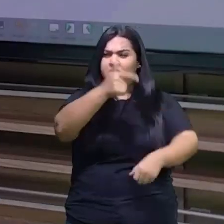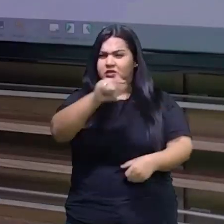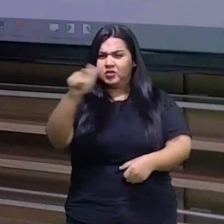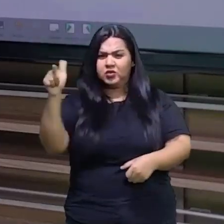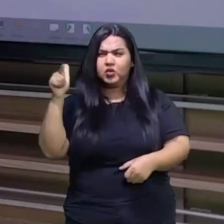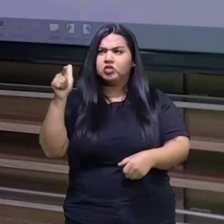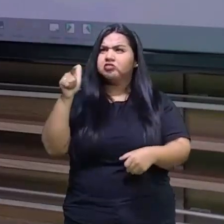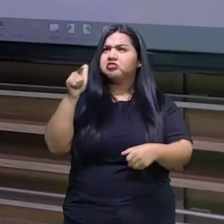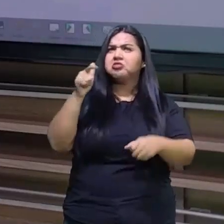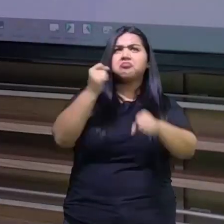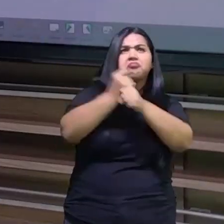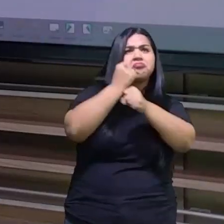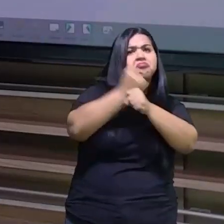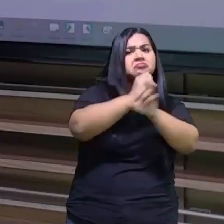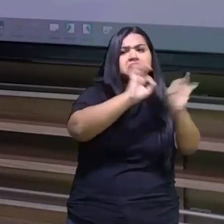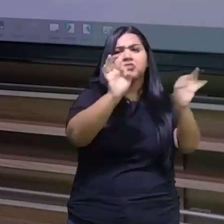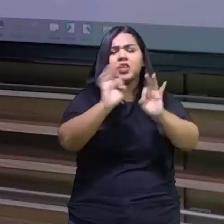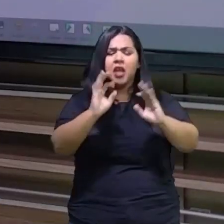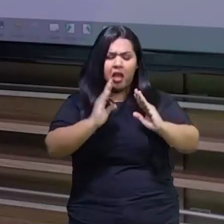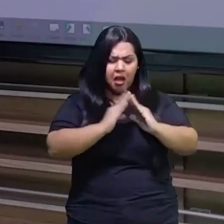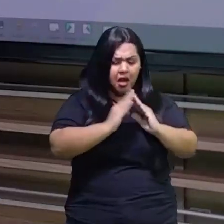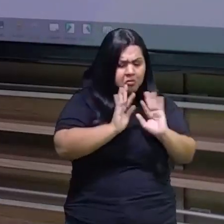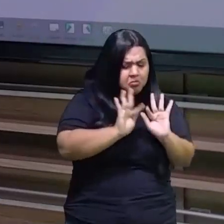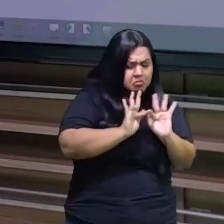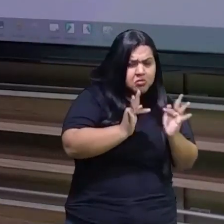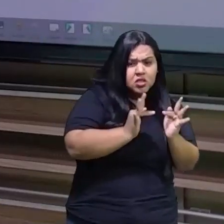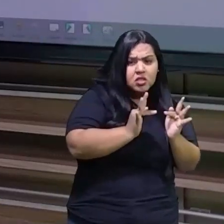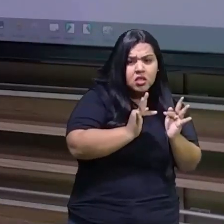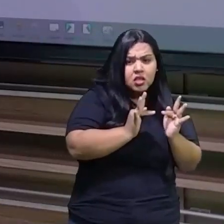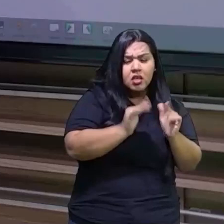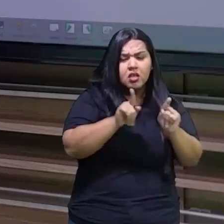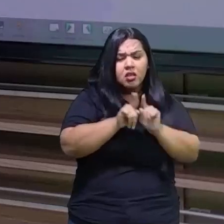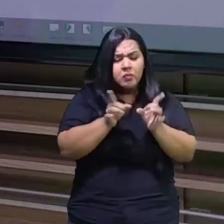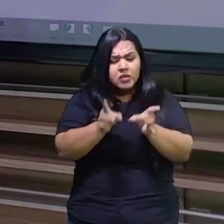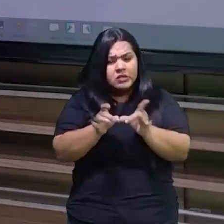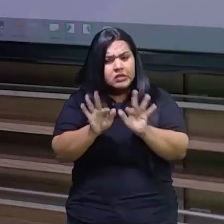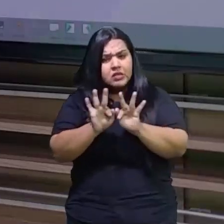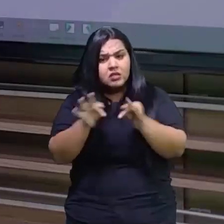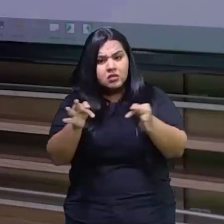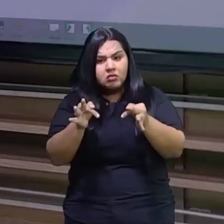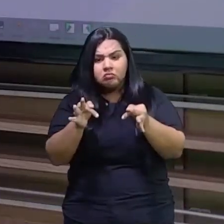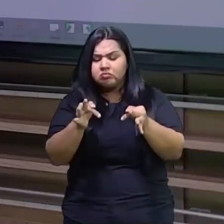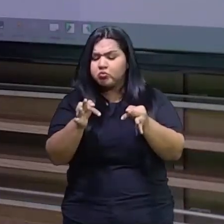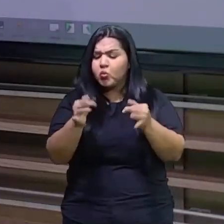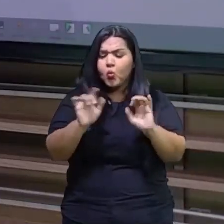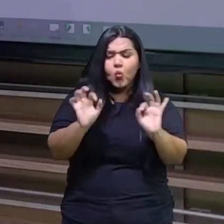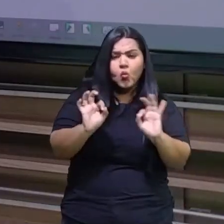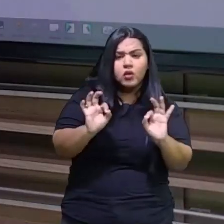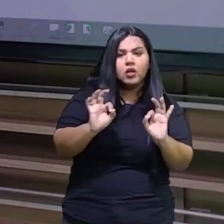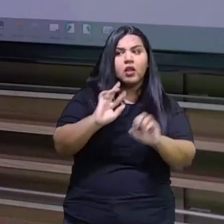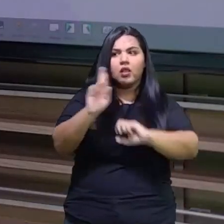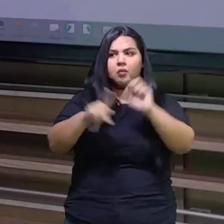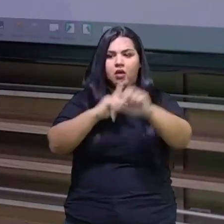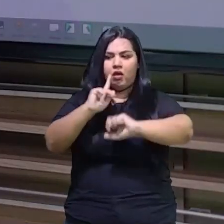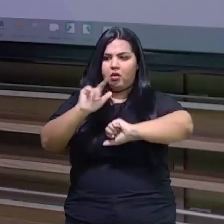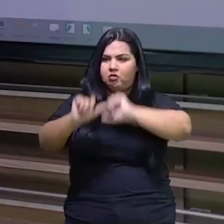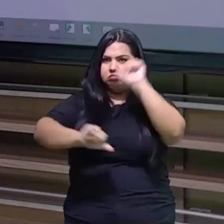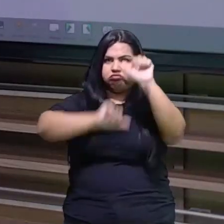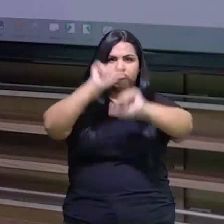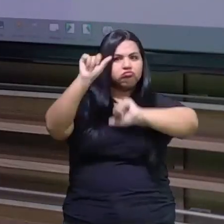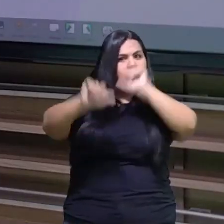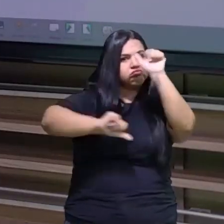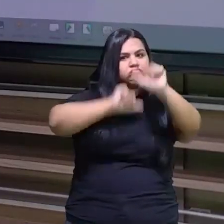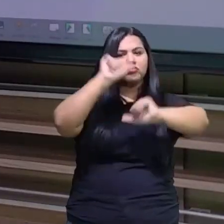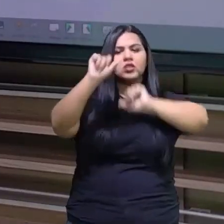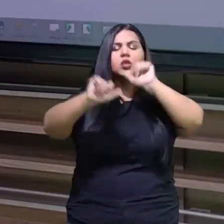grandes construções, as casas eram pequenas, o comércio até acontecia, mas não de uma forma tão gritante, e de repente a coisa começou a mudar.